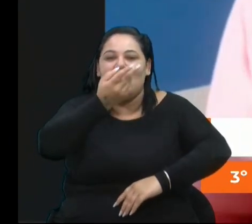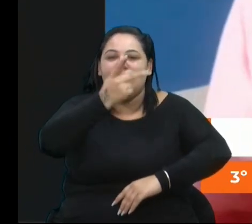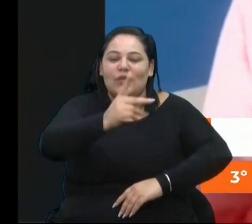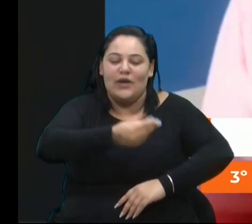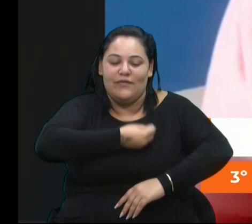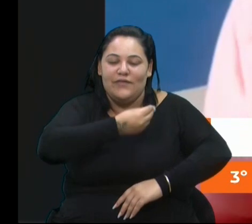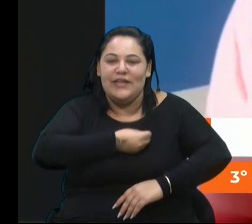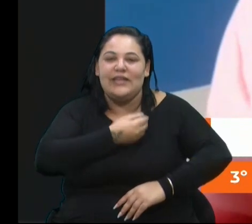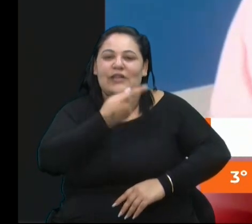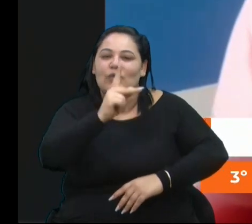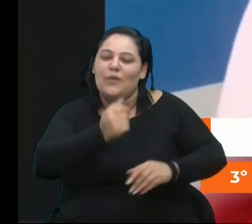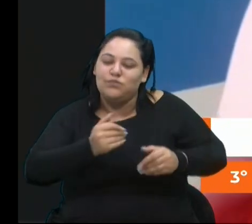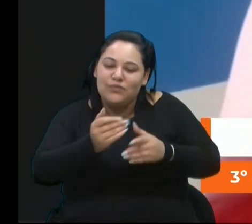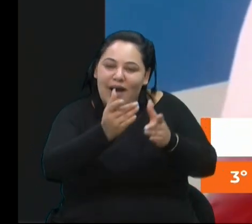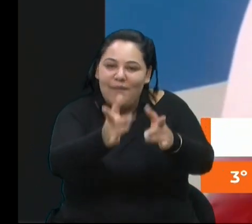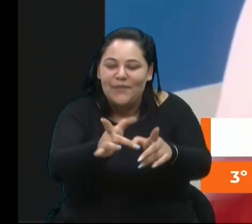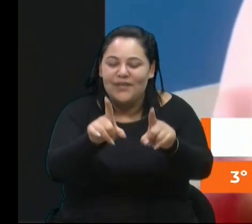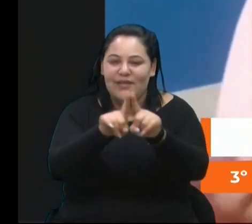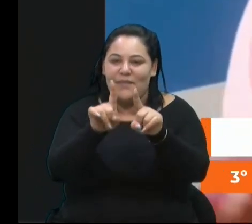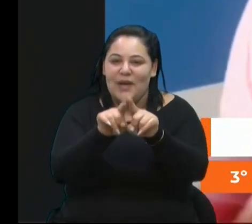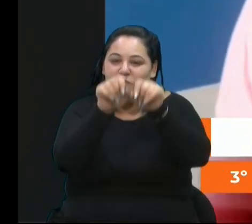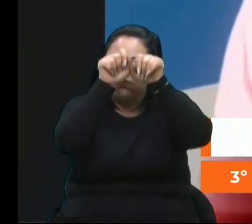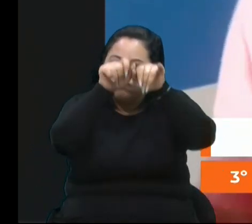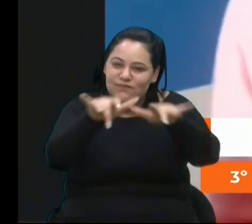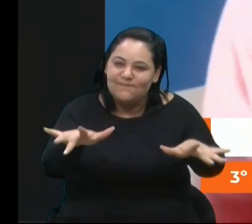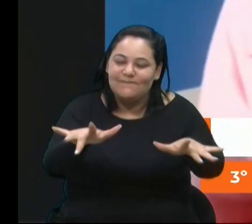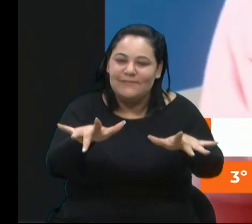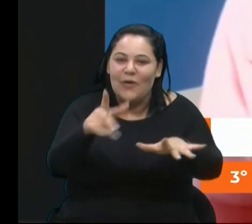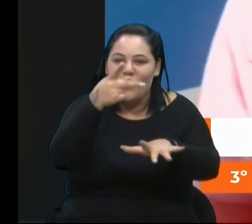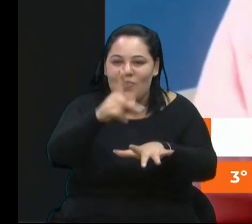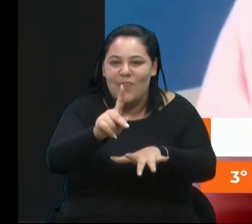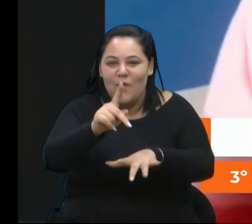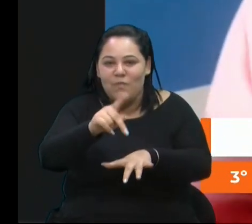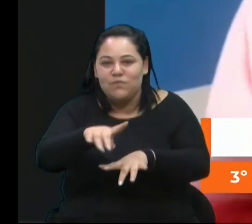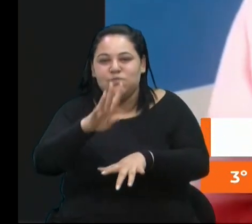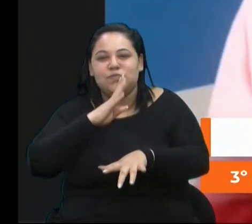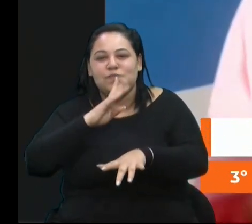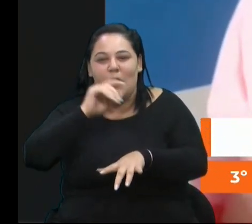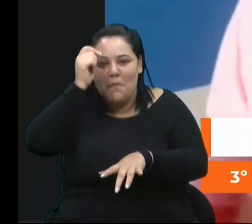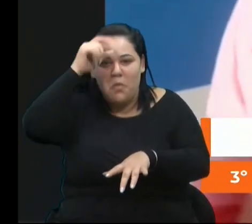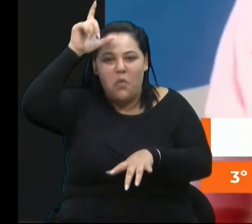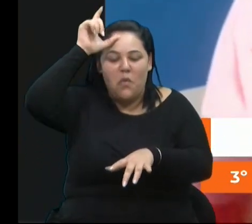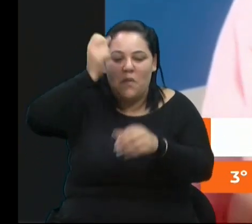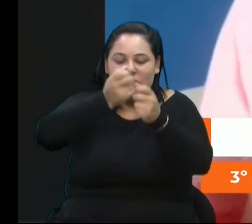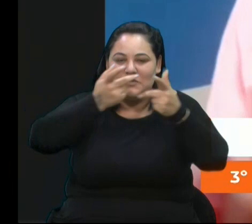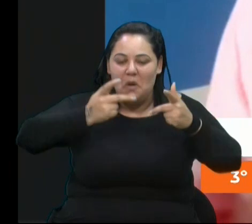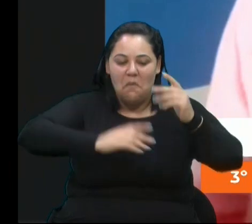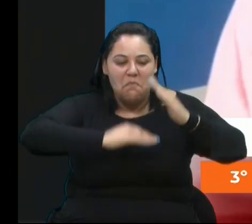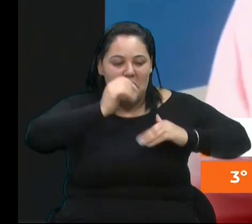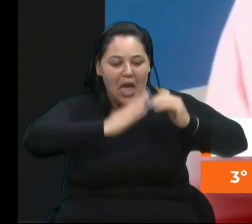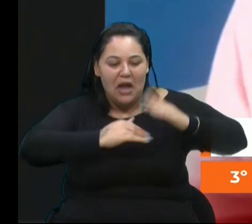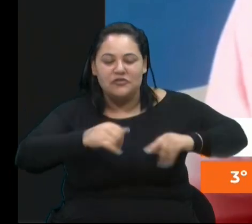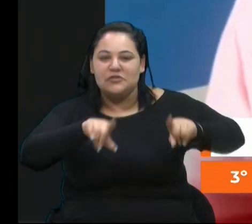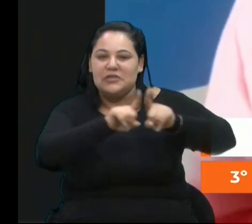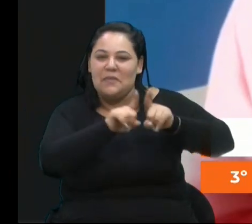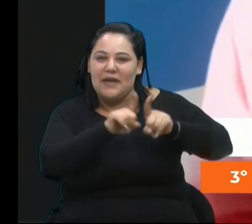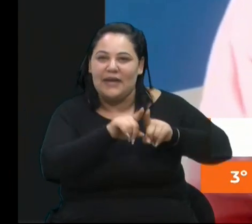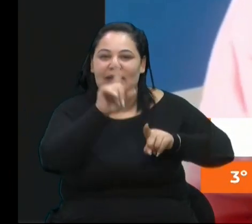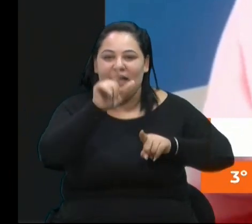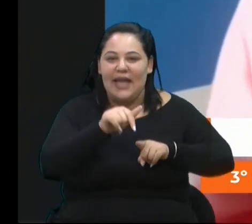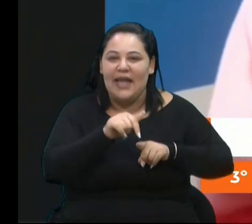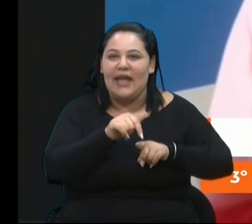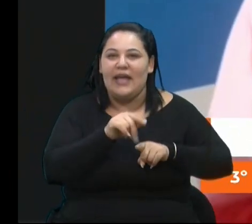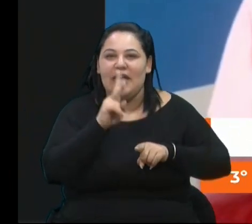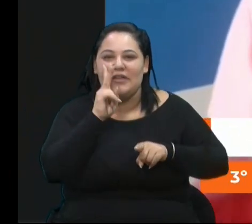tua vida, da tua trajetória, de compartilhar conosco os teus conhecimentos, essas questões muito práticas, assim, também, que é o que a